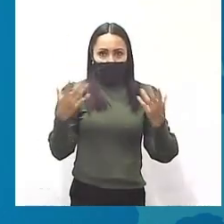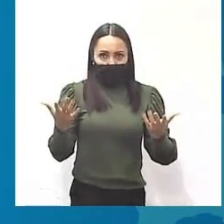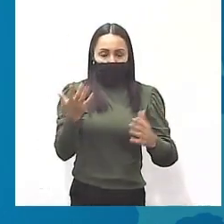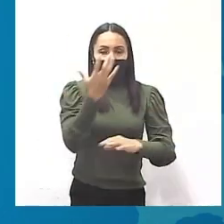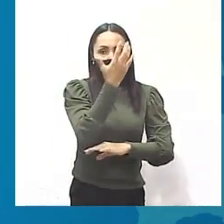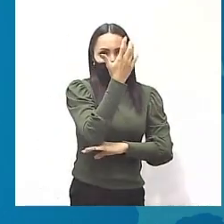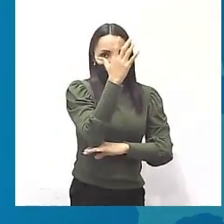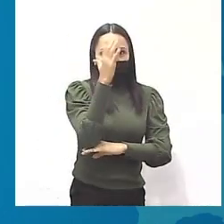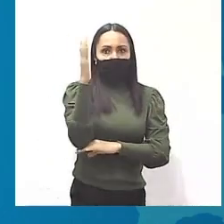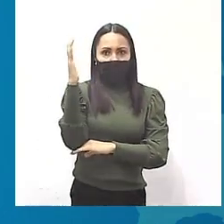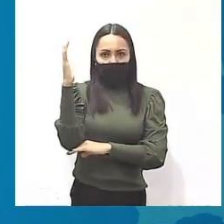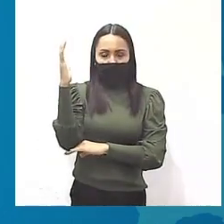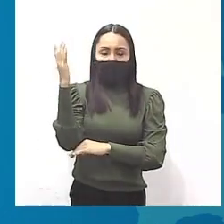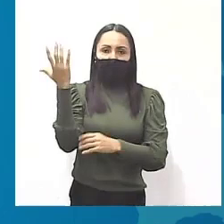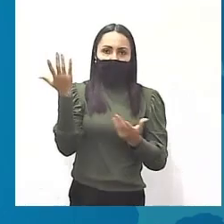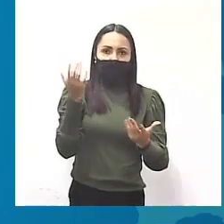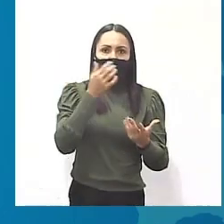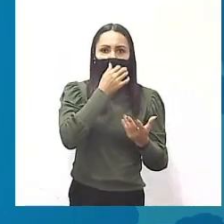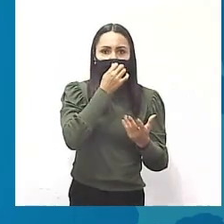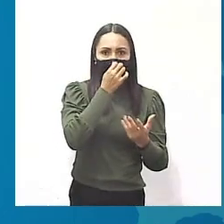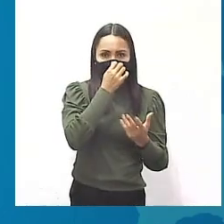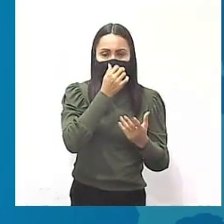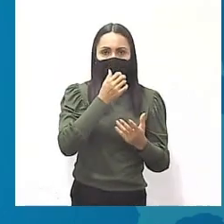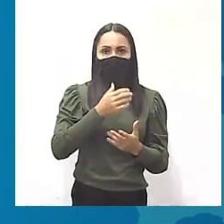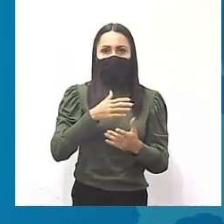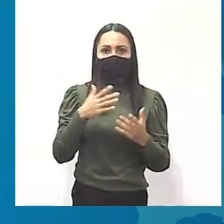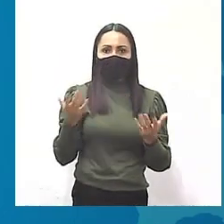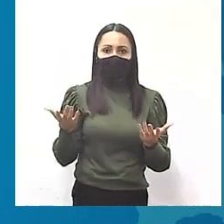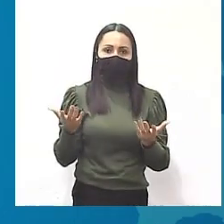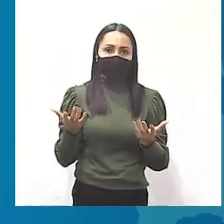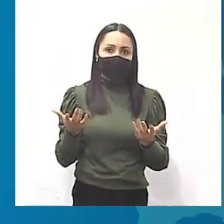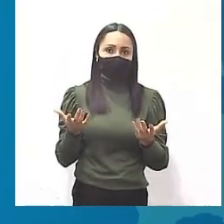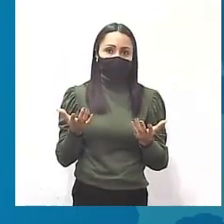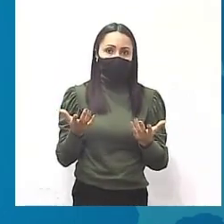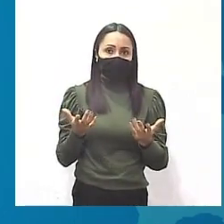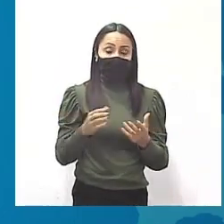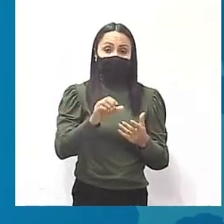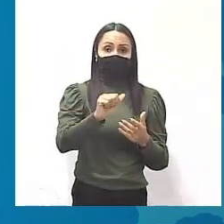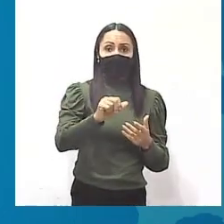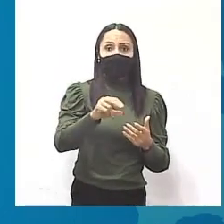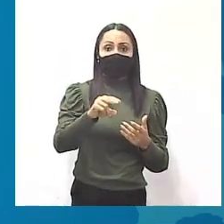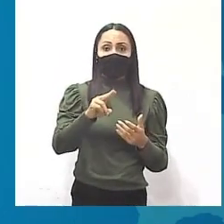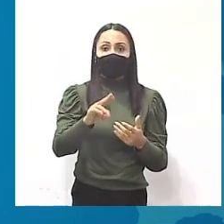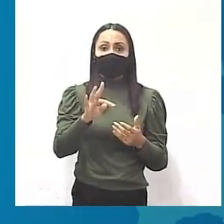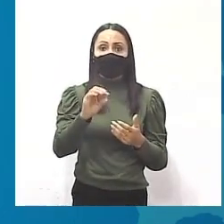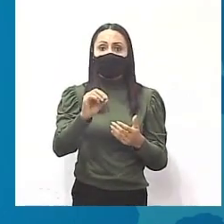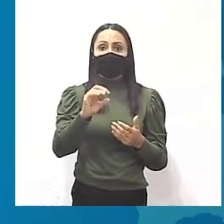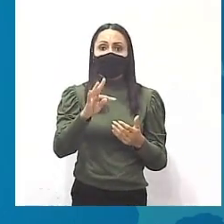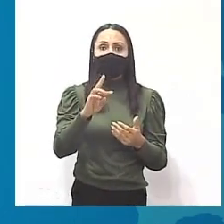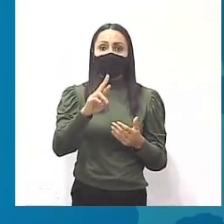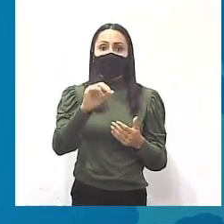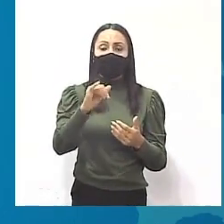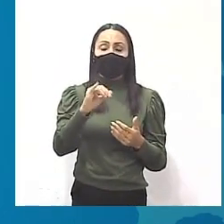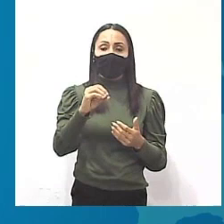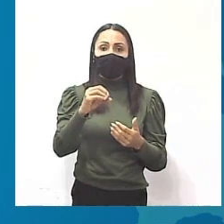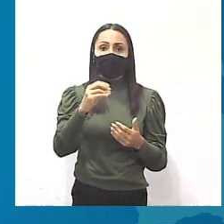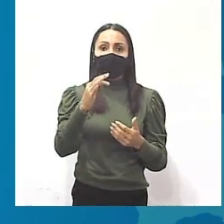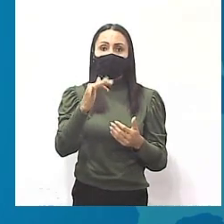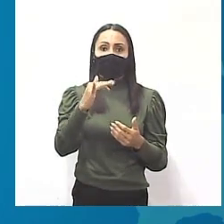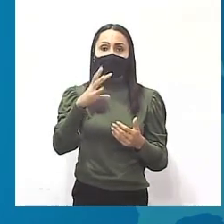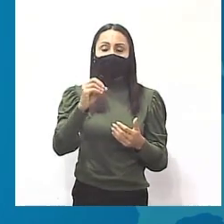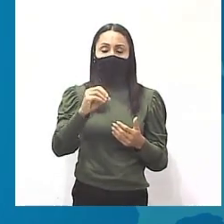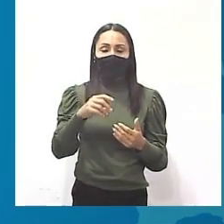o vegetal, ele é um ser que é autotrófico, ou seja, realiza